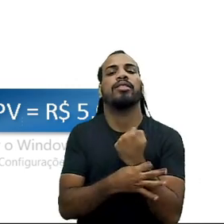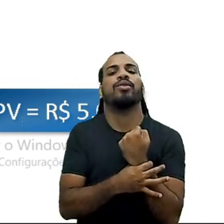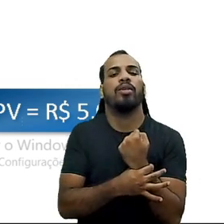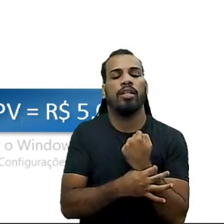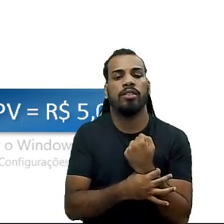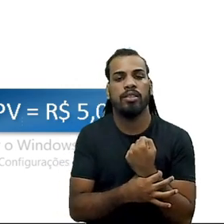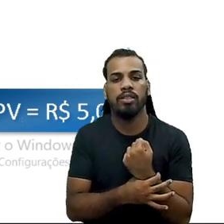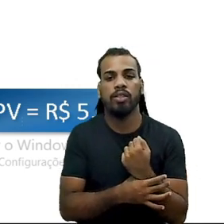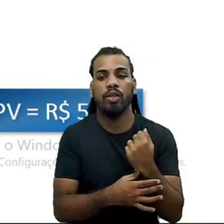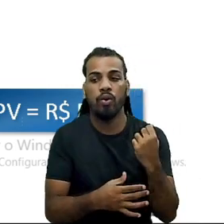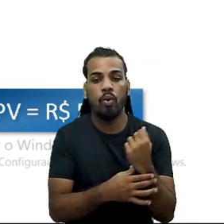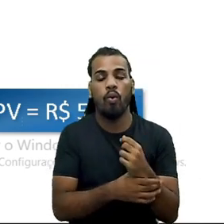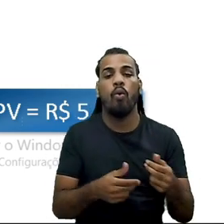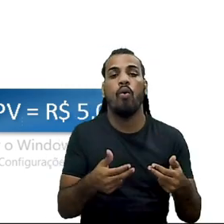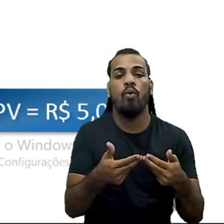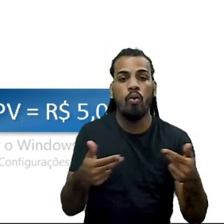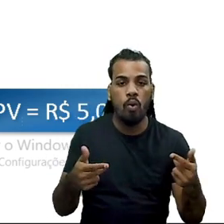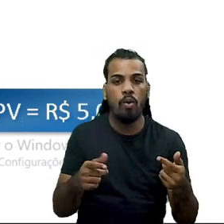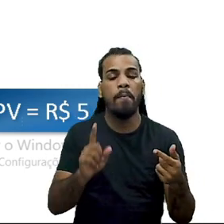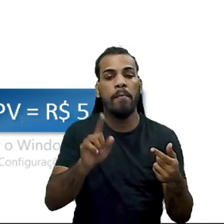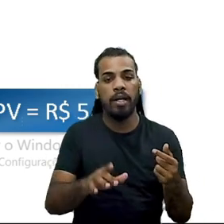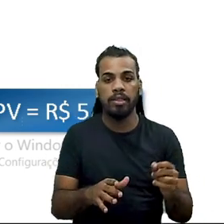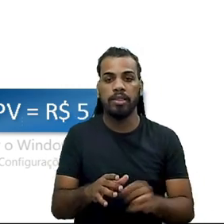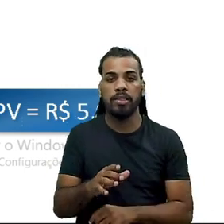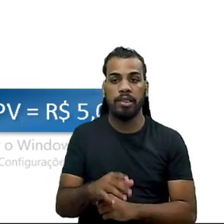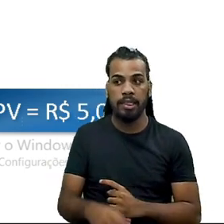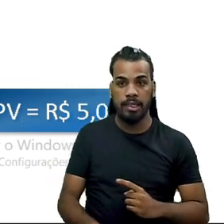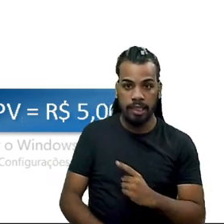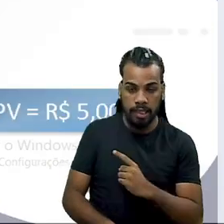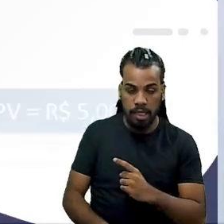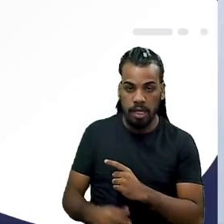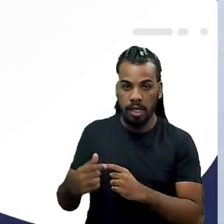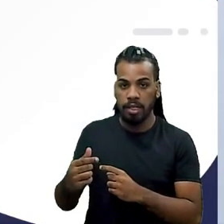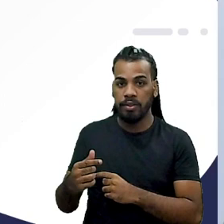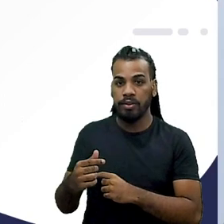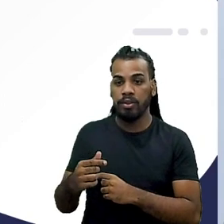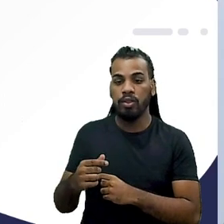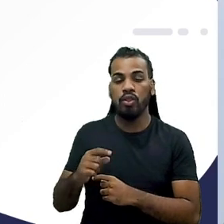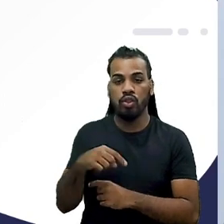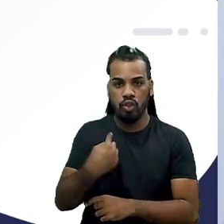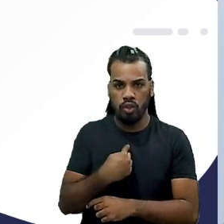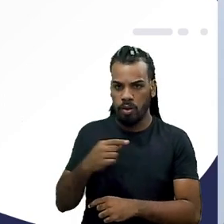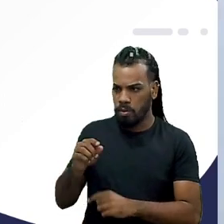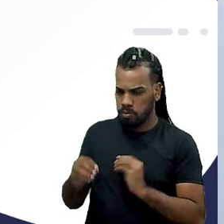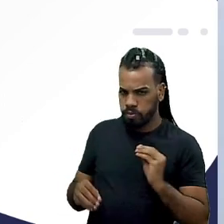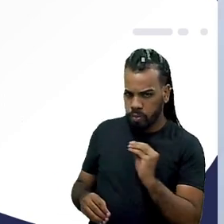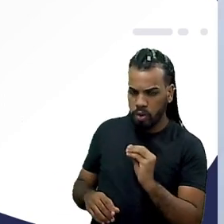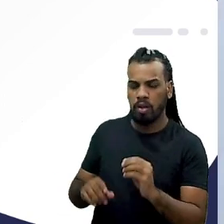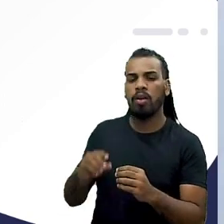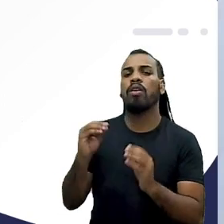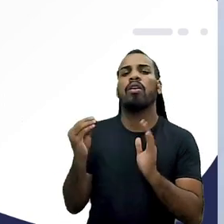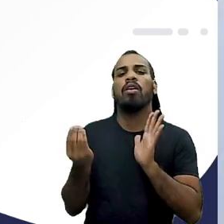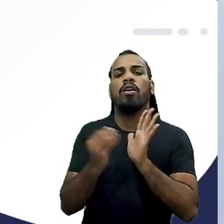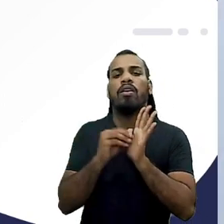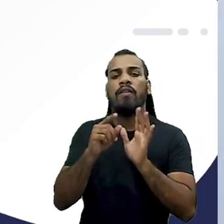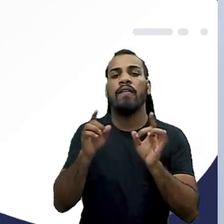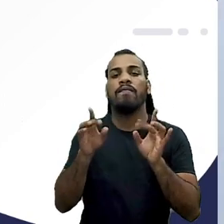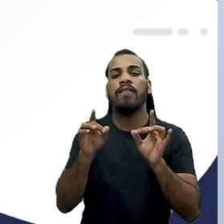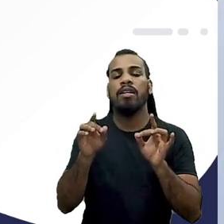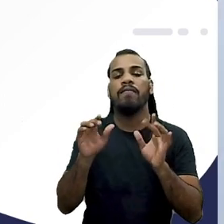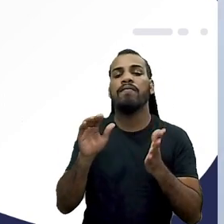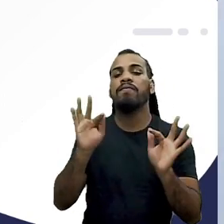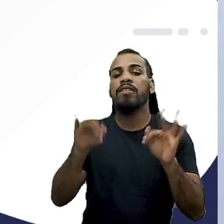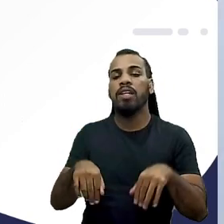no custo do produto. Agora, esses itens abaixo, que nós colocamos na fórmula, para chegar ao preço de venda